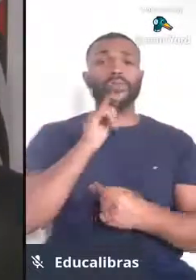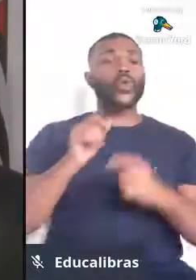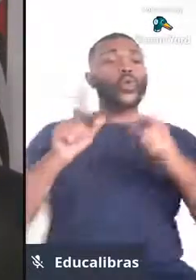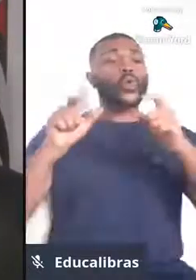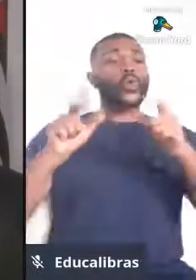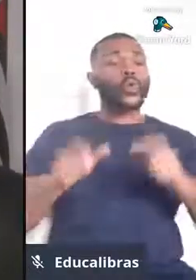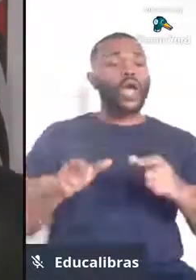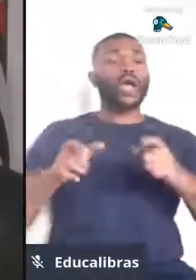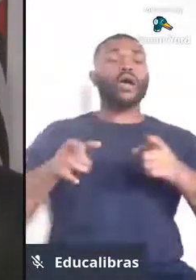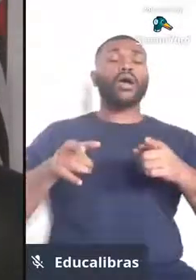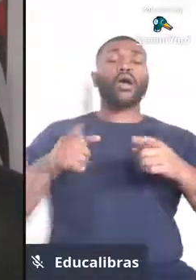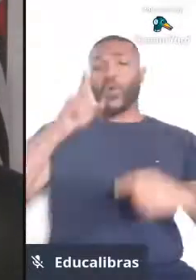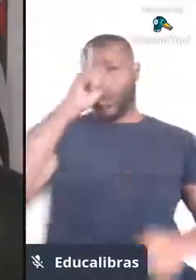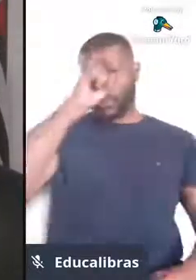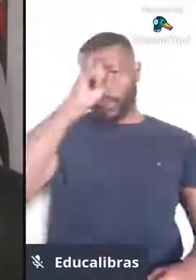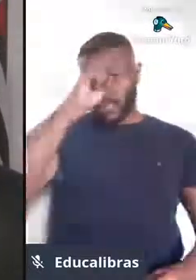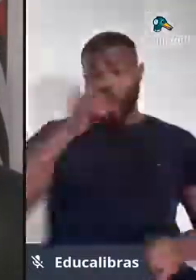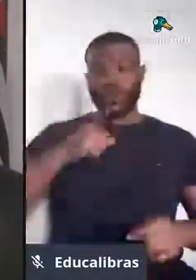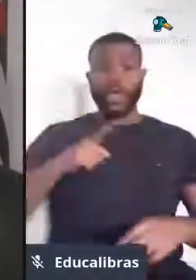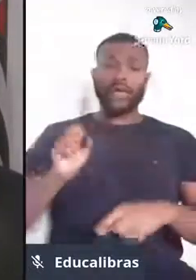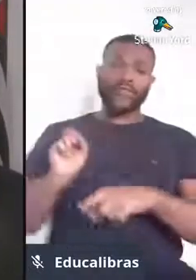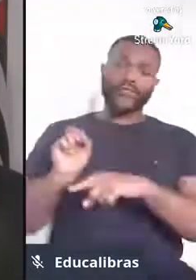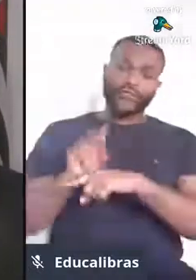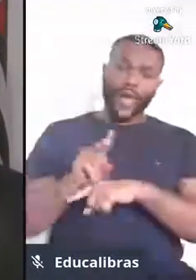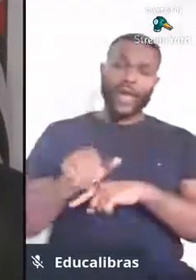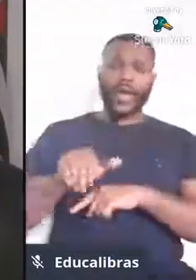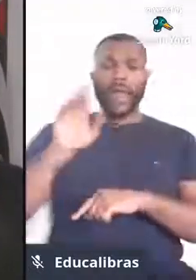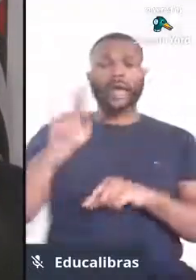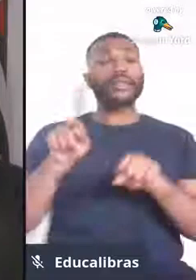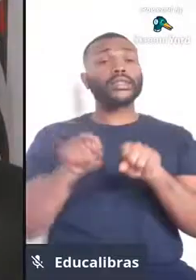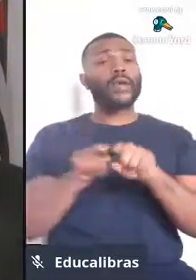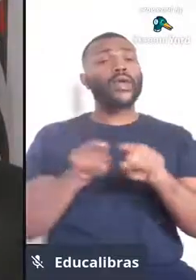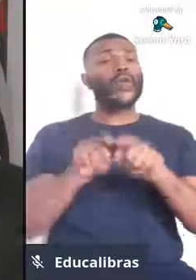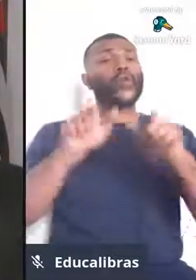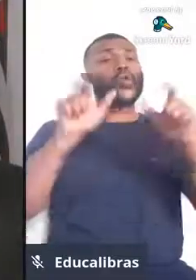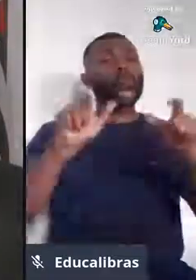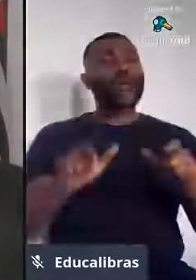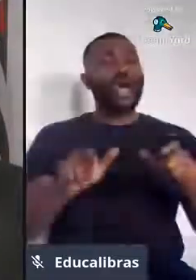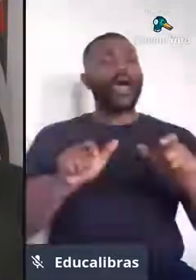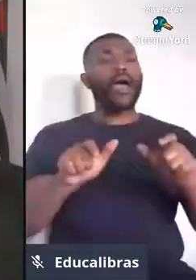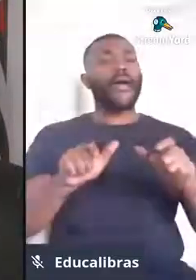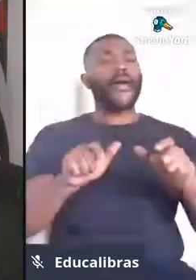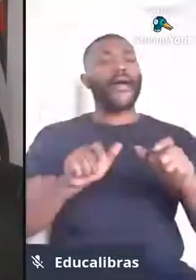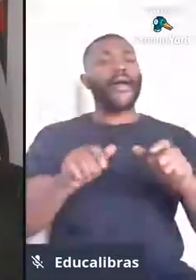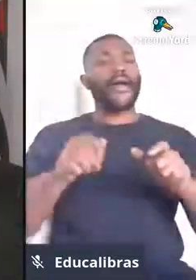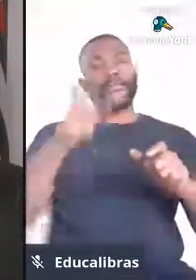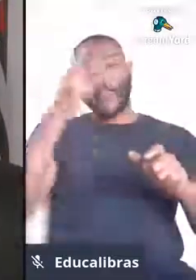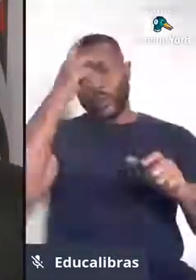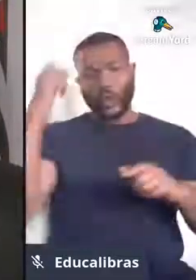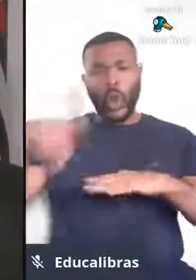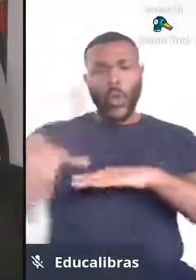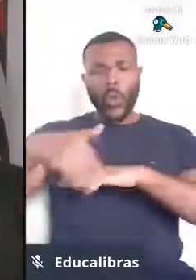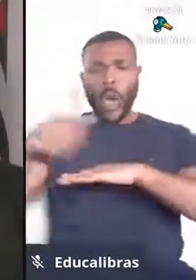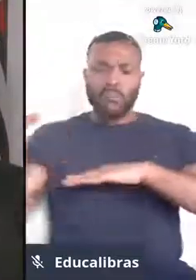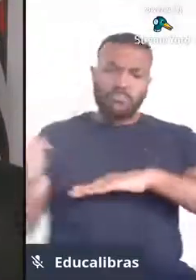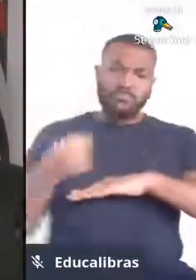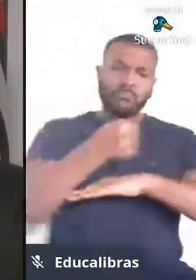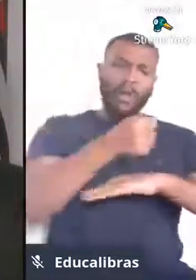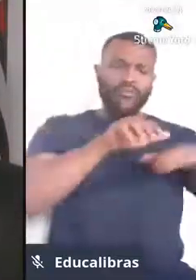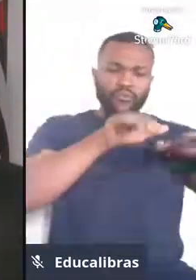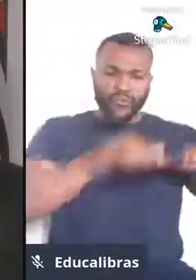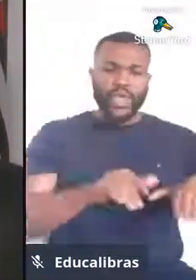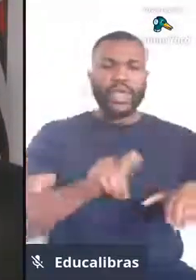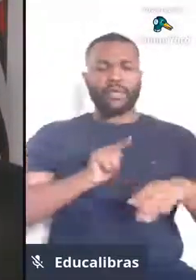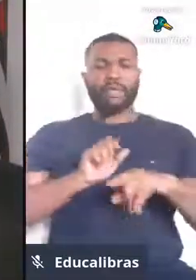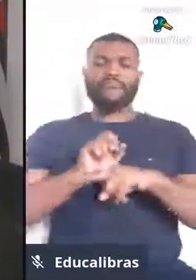com mais vagas de população de rua, em abrigos de população de rua. Então, a destinação vai ser feita de acordo